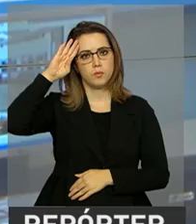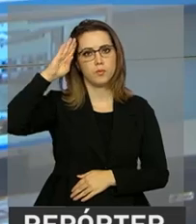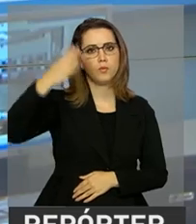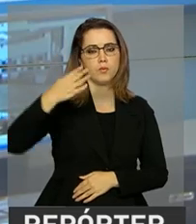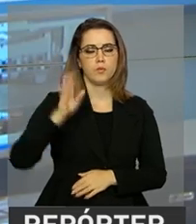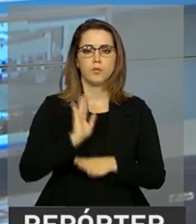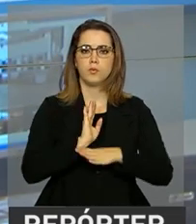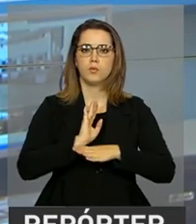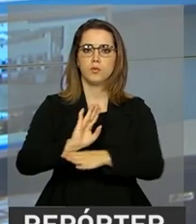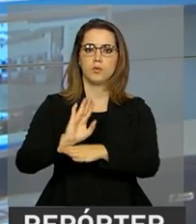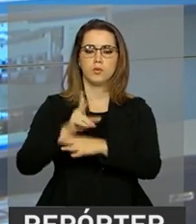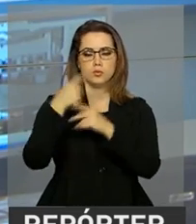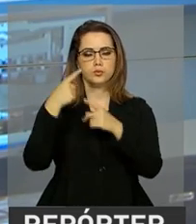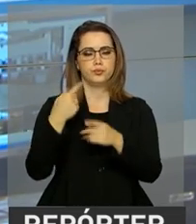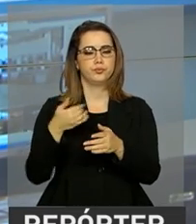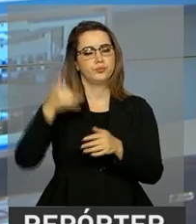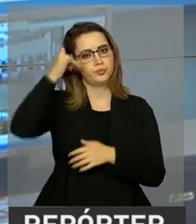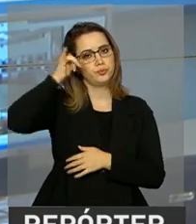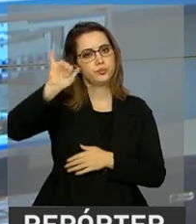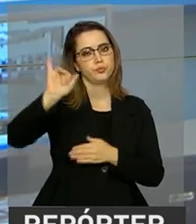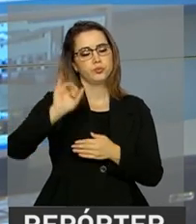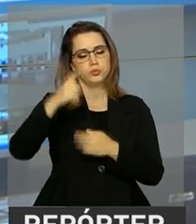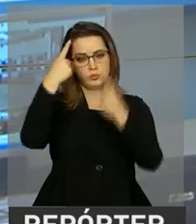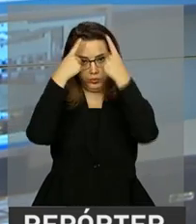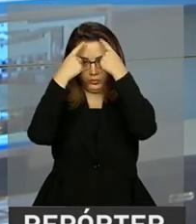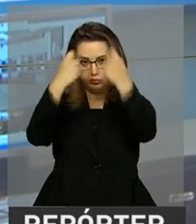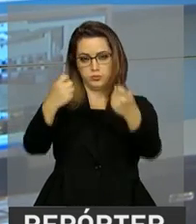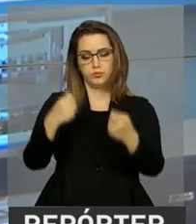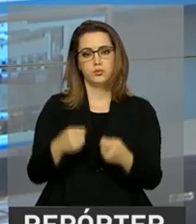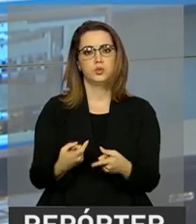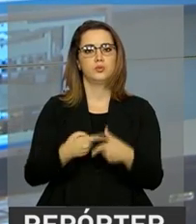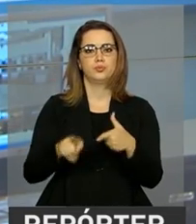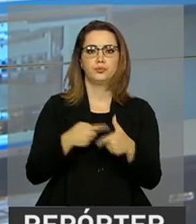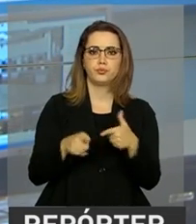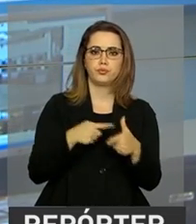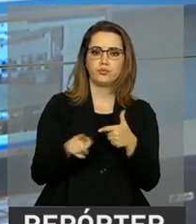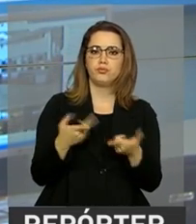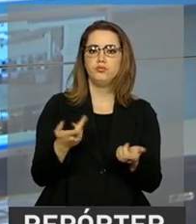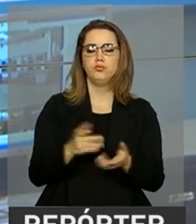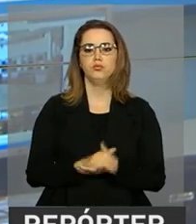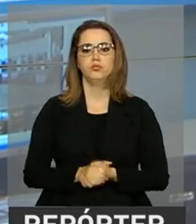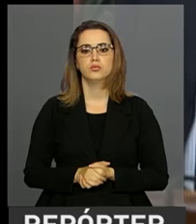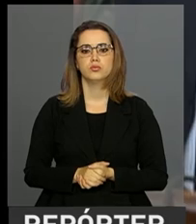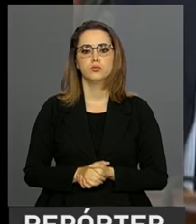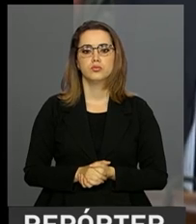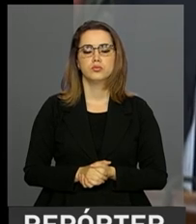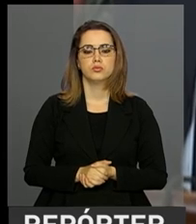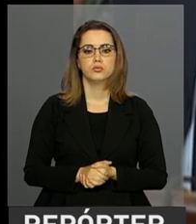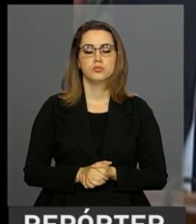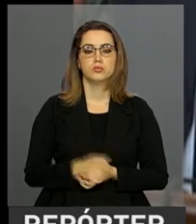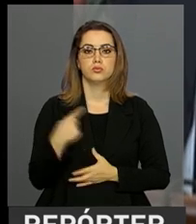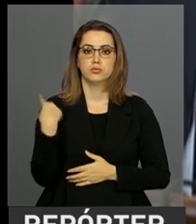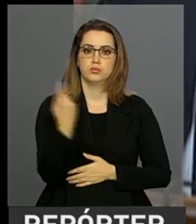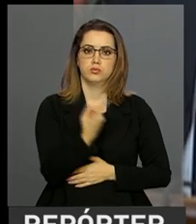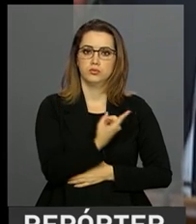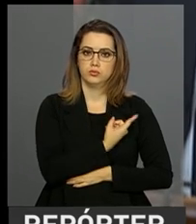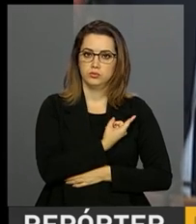onde foram registrados ataques a ônibus, carros e ataques também a prédios públicos. As